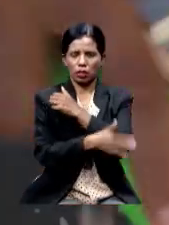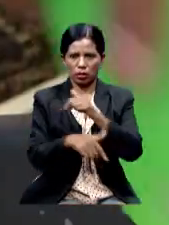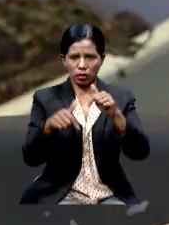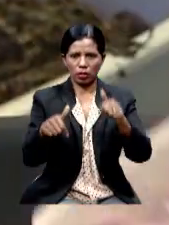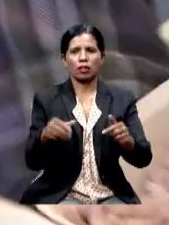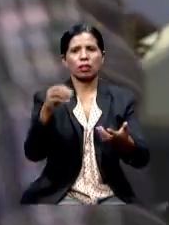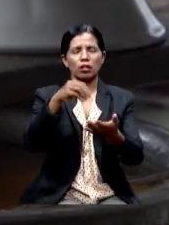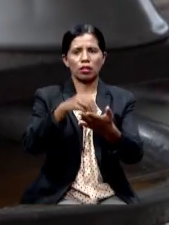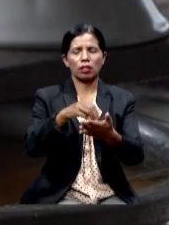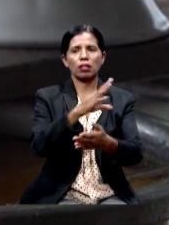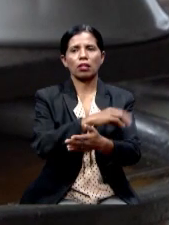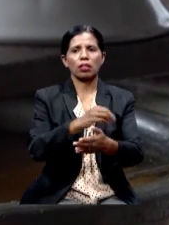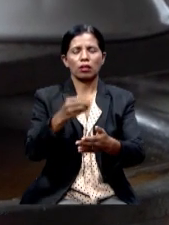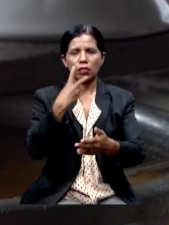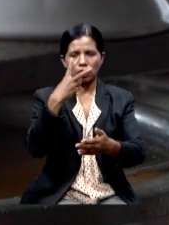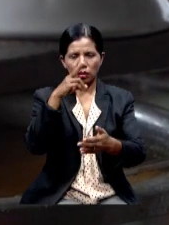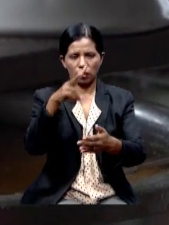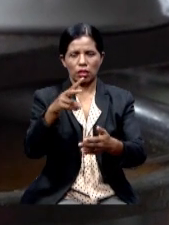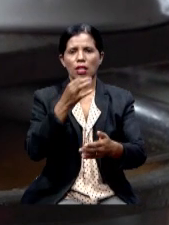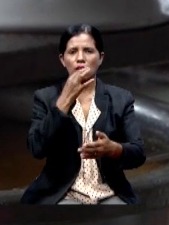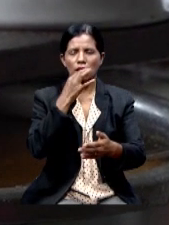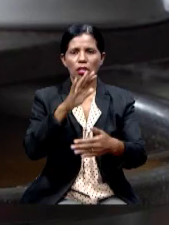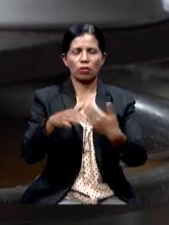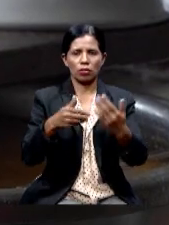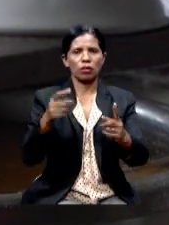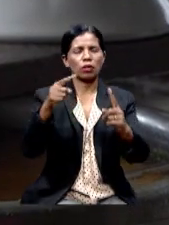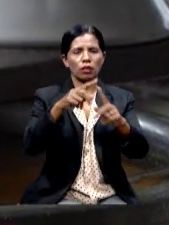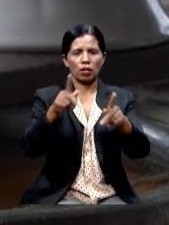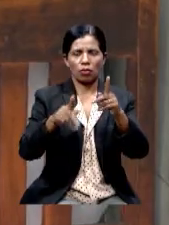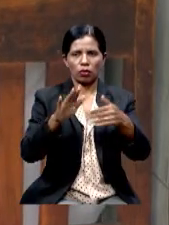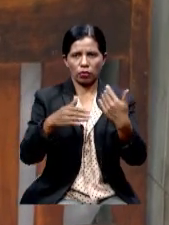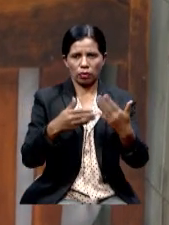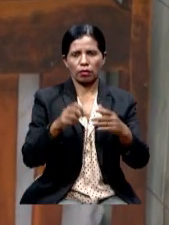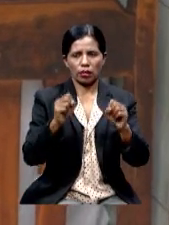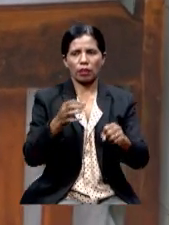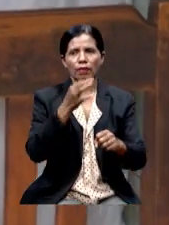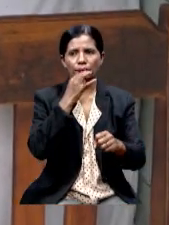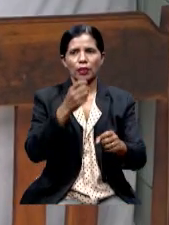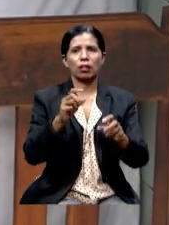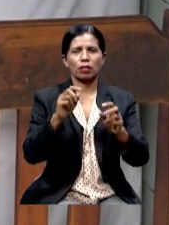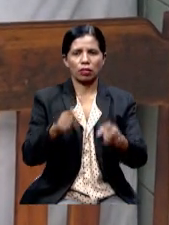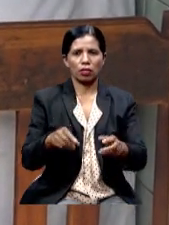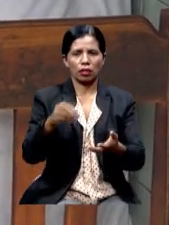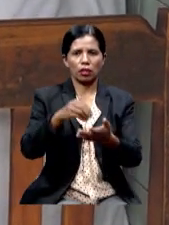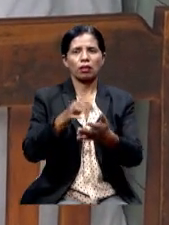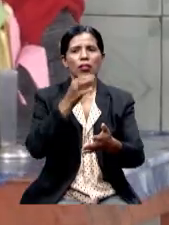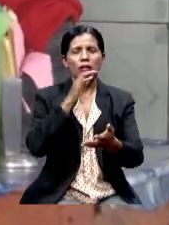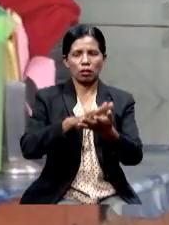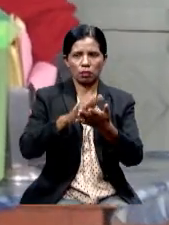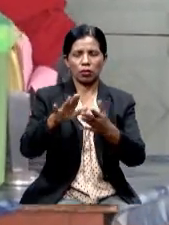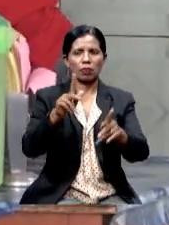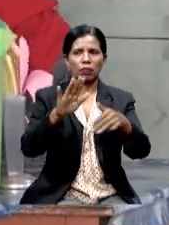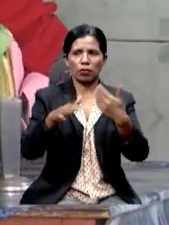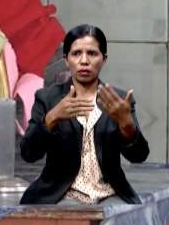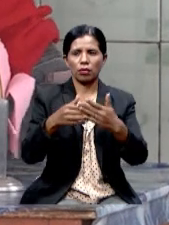de garante cadeia suplemento alimentos ba toia consumidores. Atu garante mos a ihan seguro ba consumidores sira